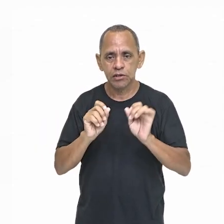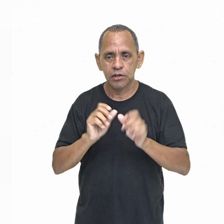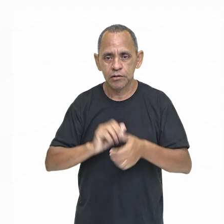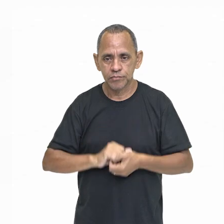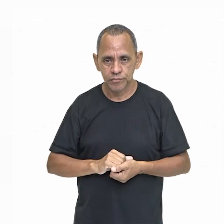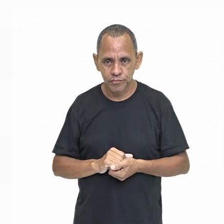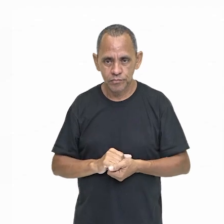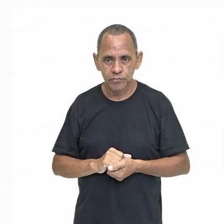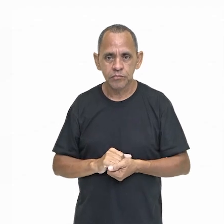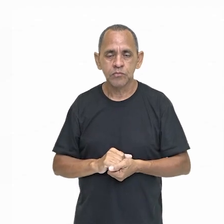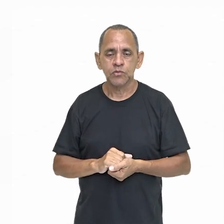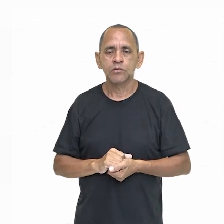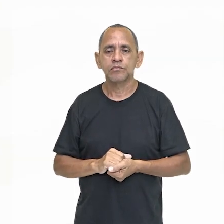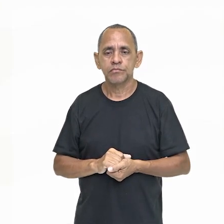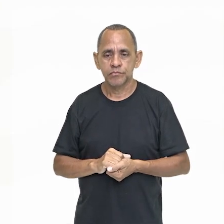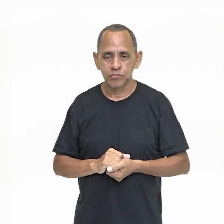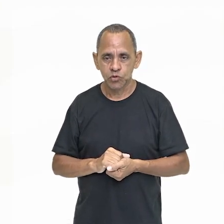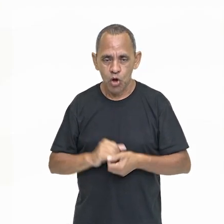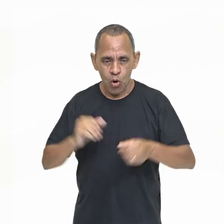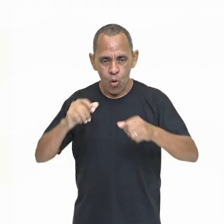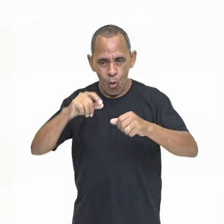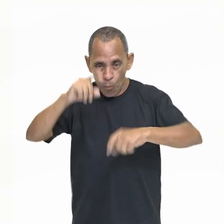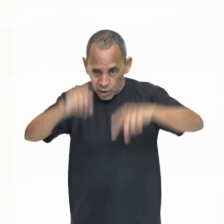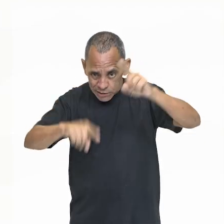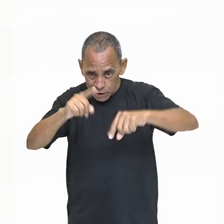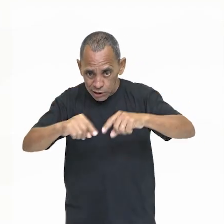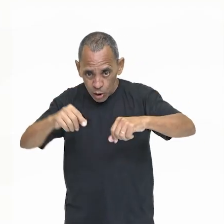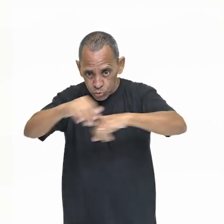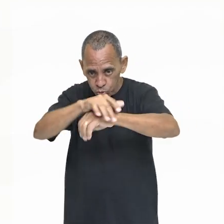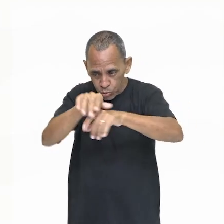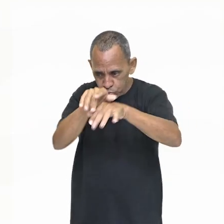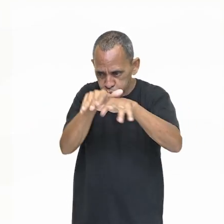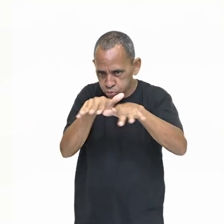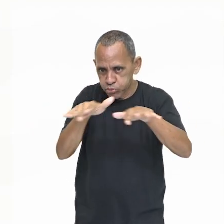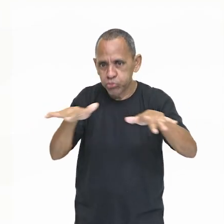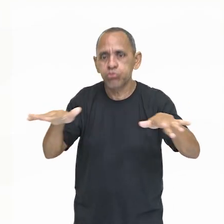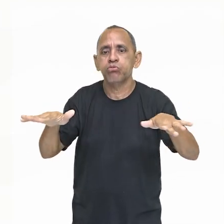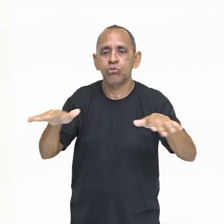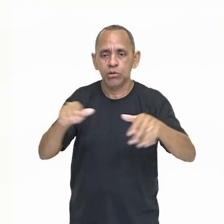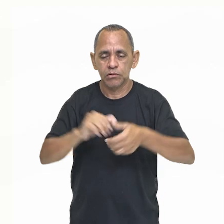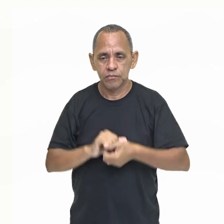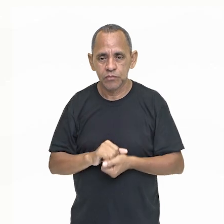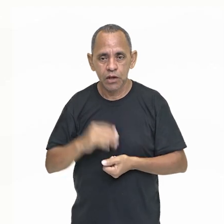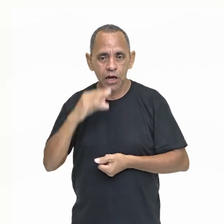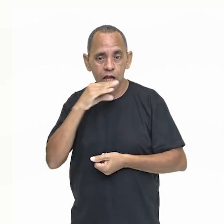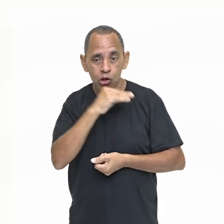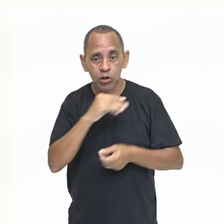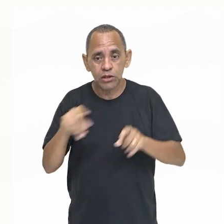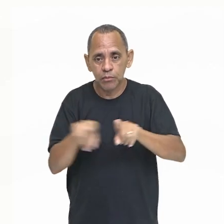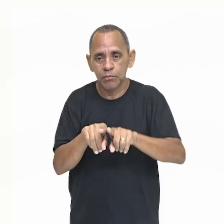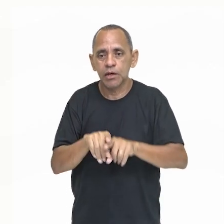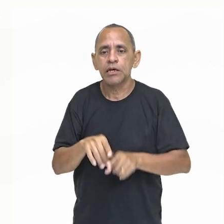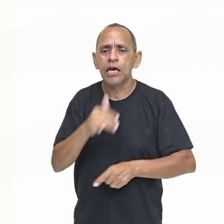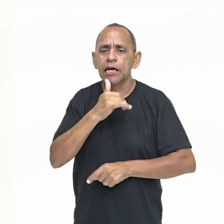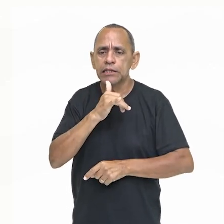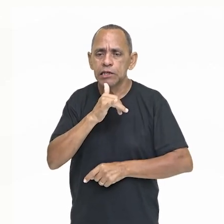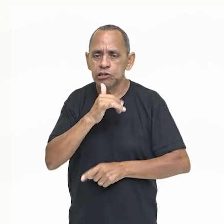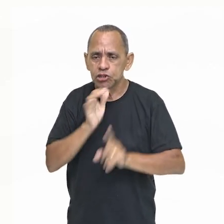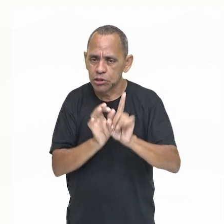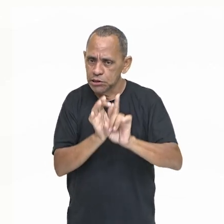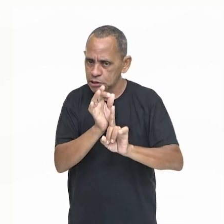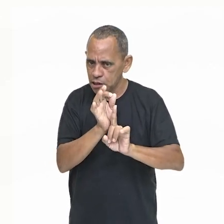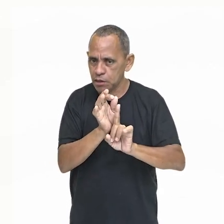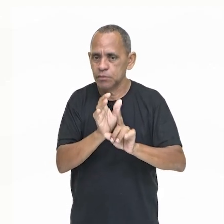é a propagação de calor em que a energia